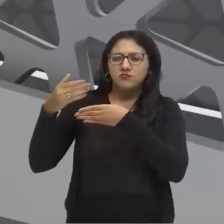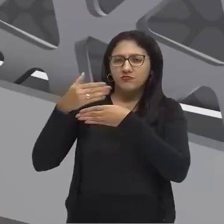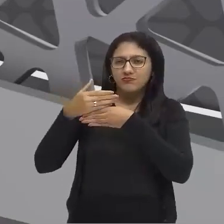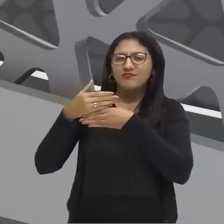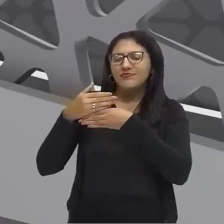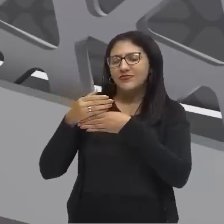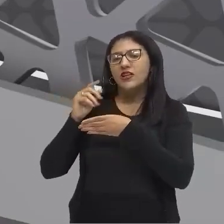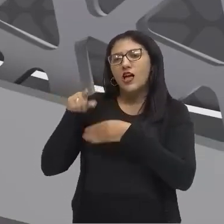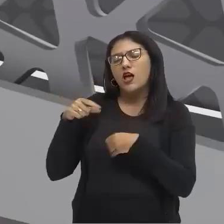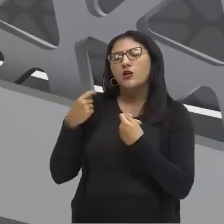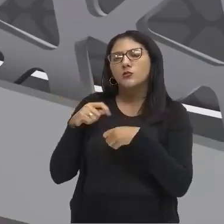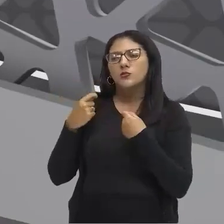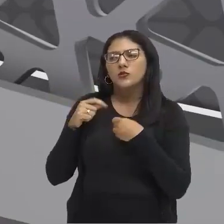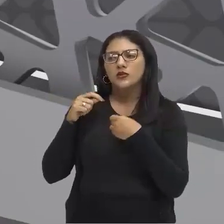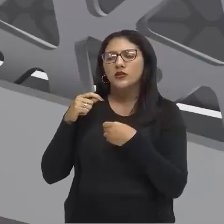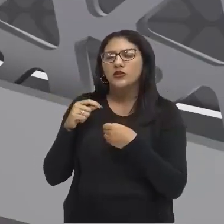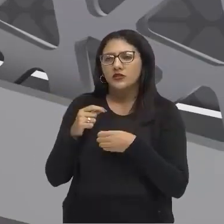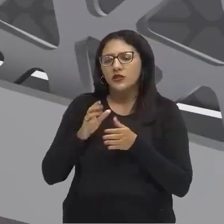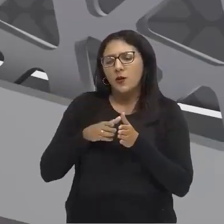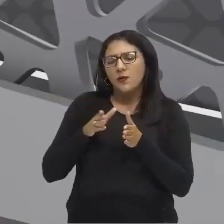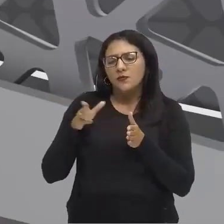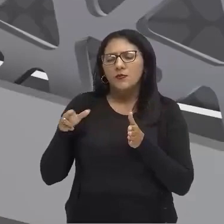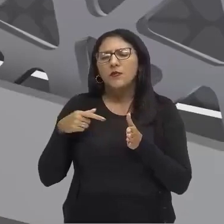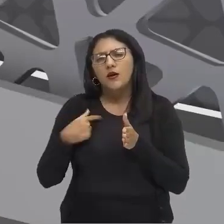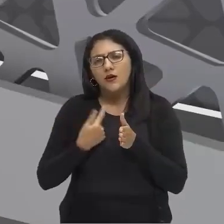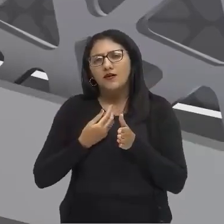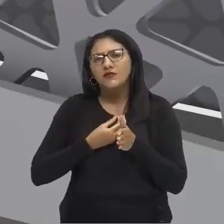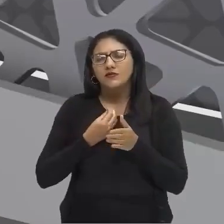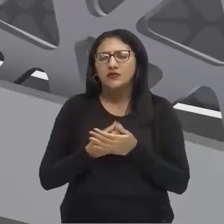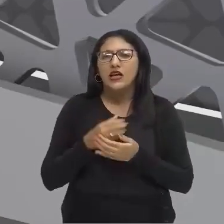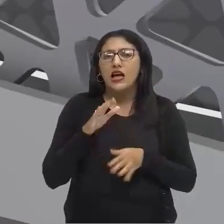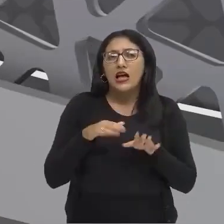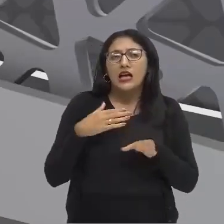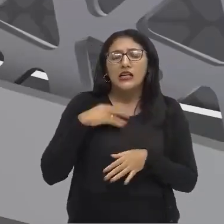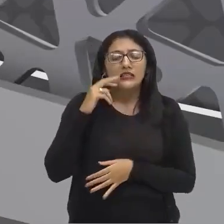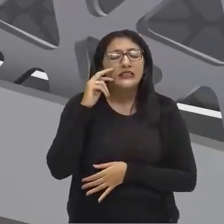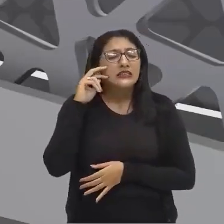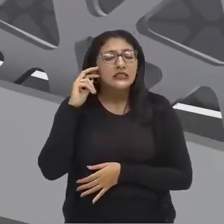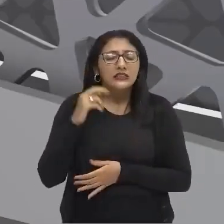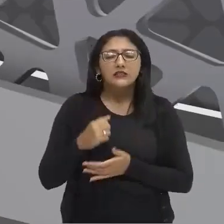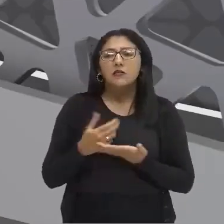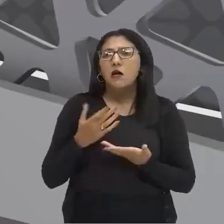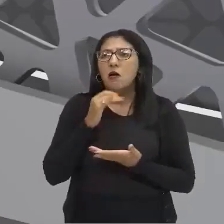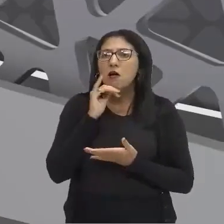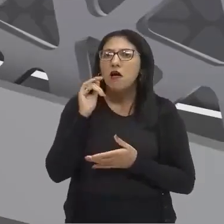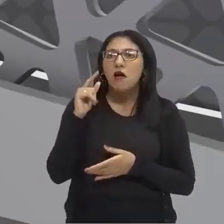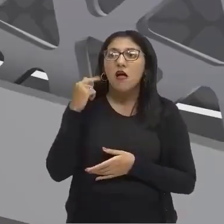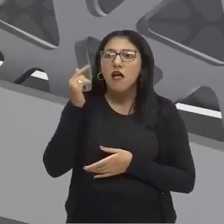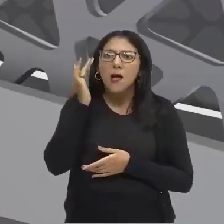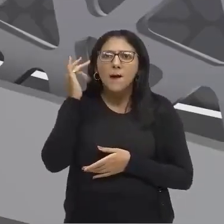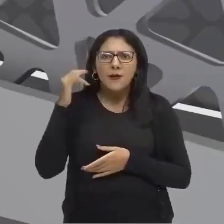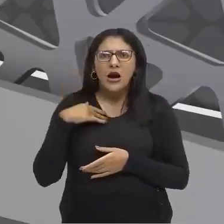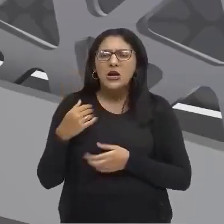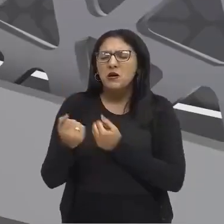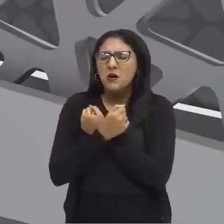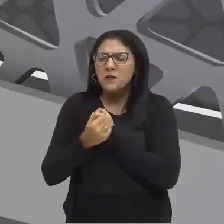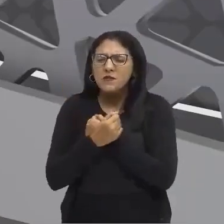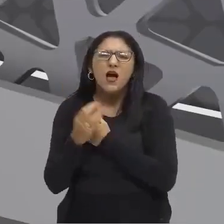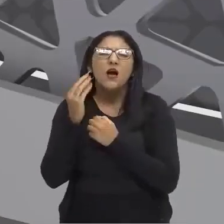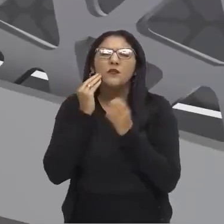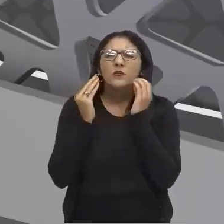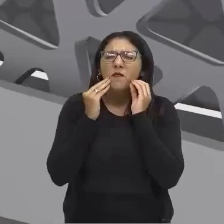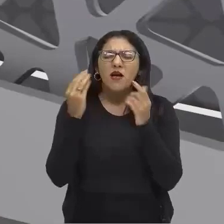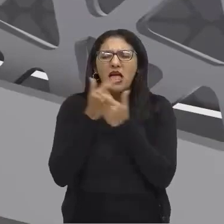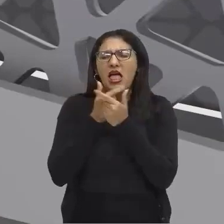Então, isso tem que acontecer. Eu não posso, de repente, eu sou muito tímida, no outro dia eu vou chegar na sala conversando com todo mundo, abraçando todo mundo,